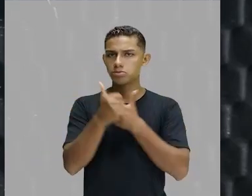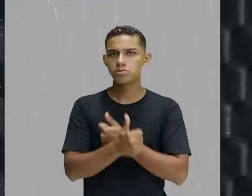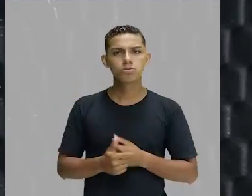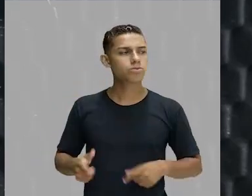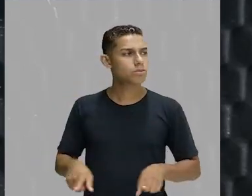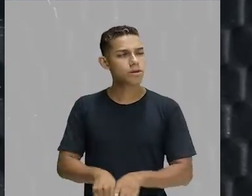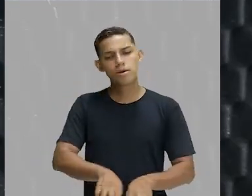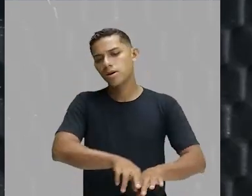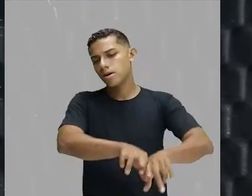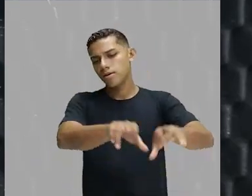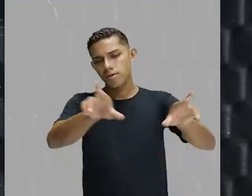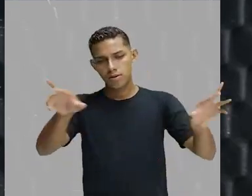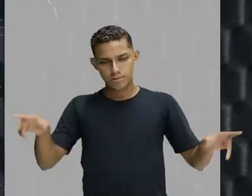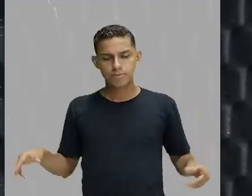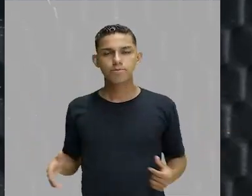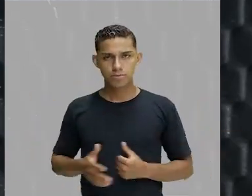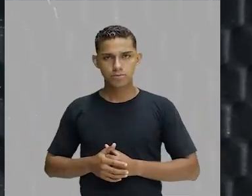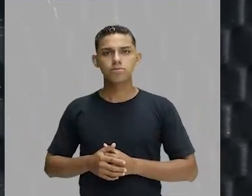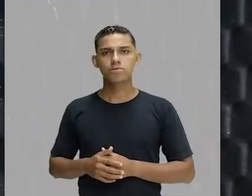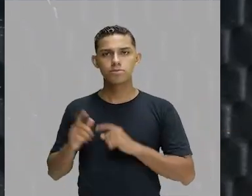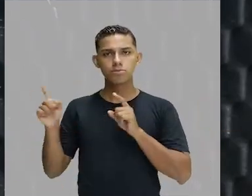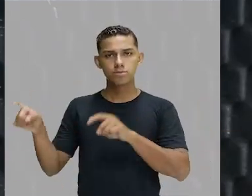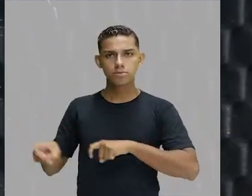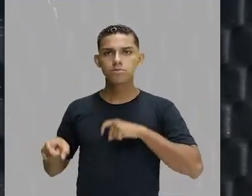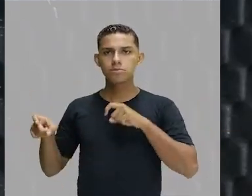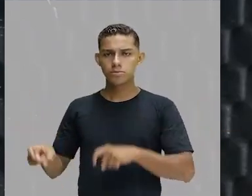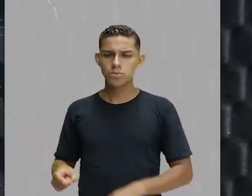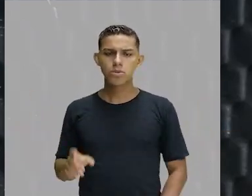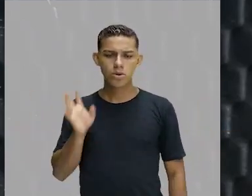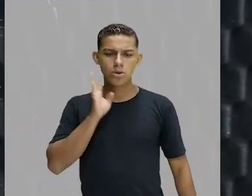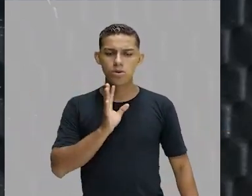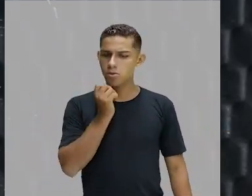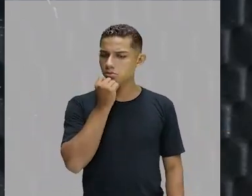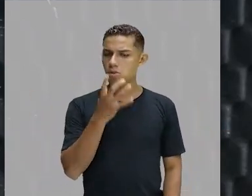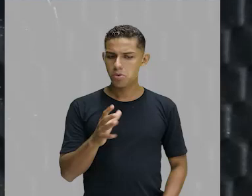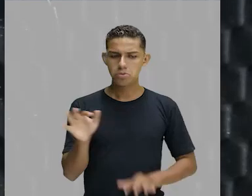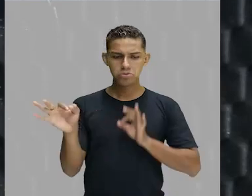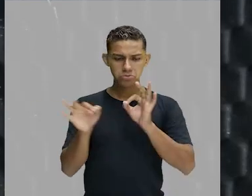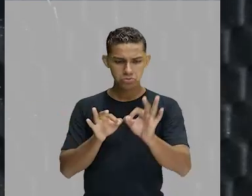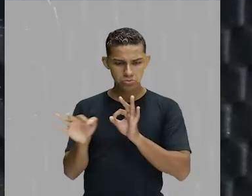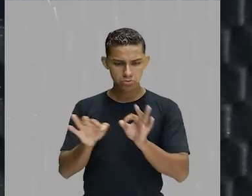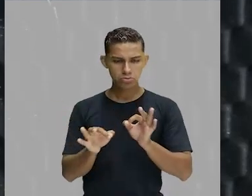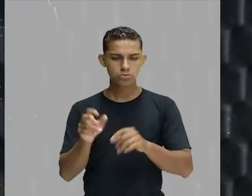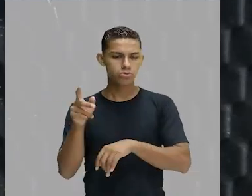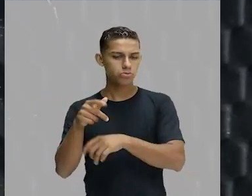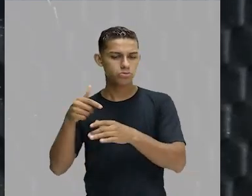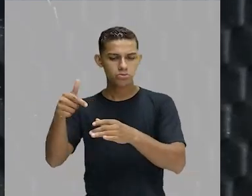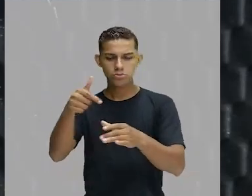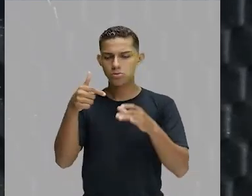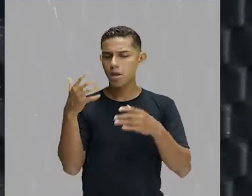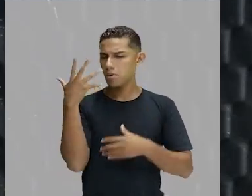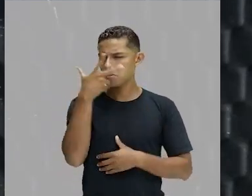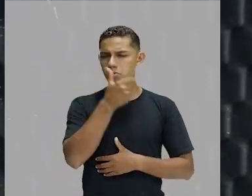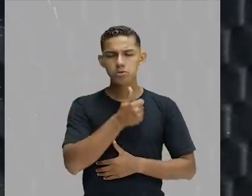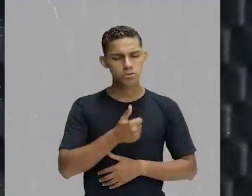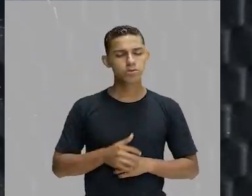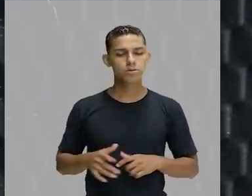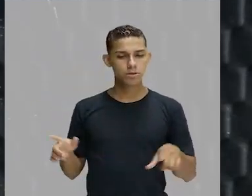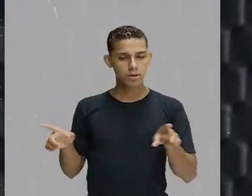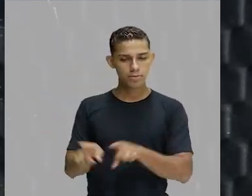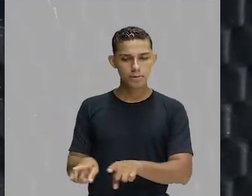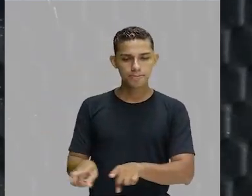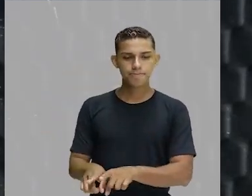uma variedade extensa gastronômica. E olha como são as hortas, tudo bem arrumadinho, as plantações. É muito bonito